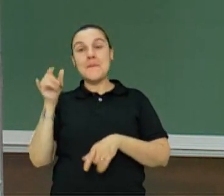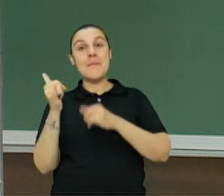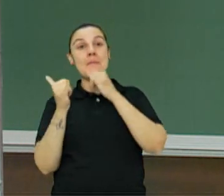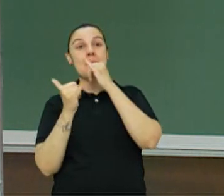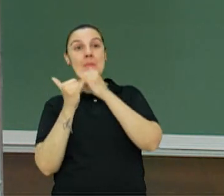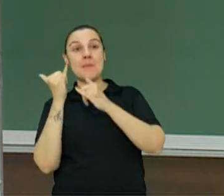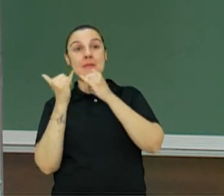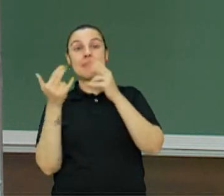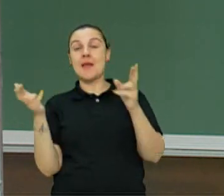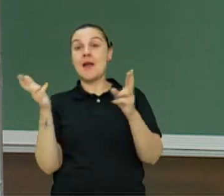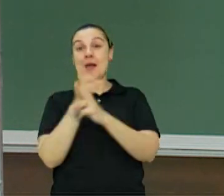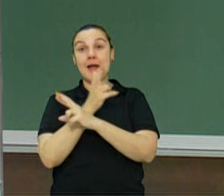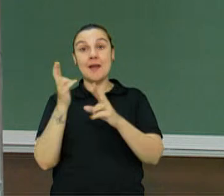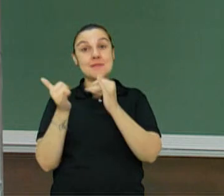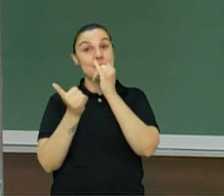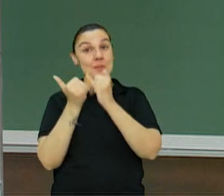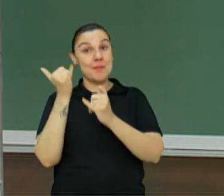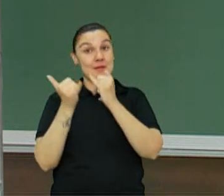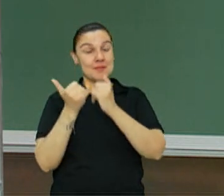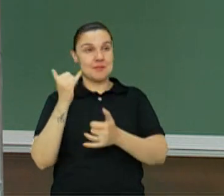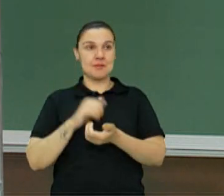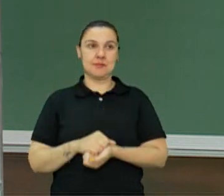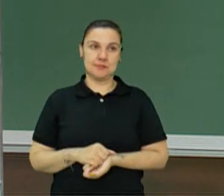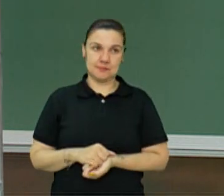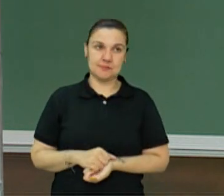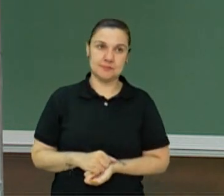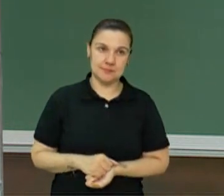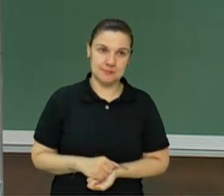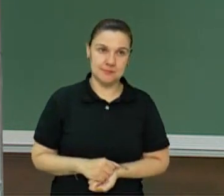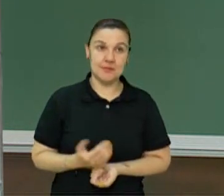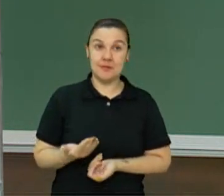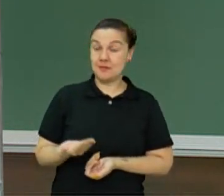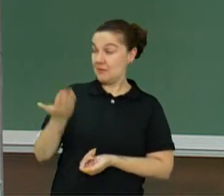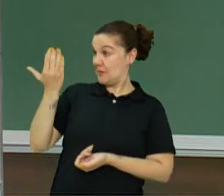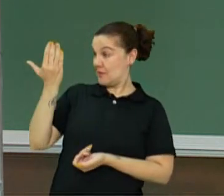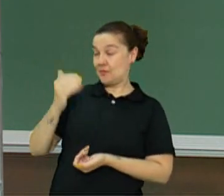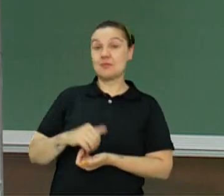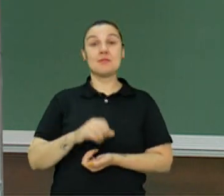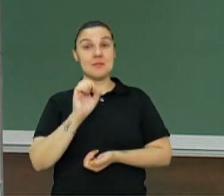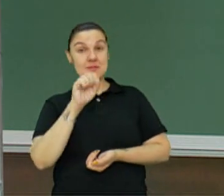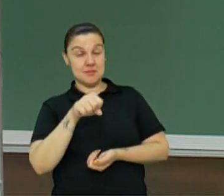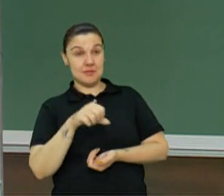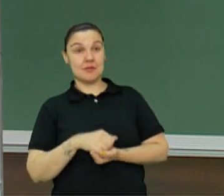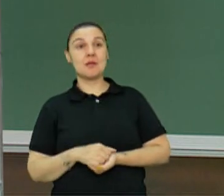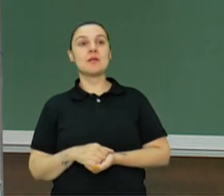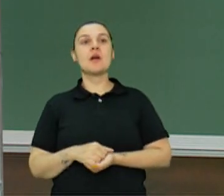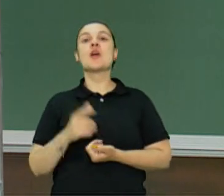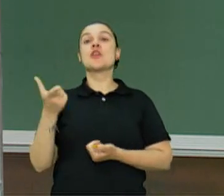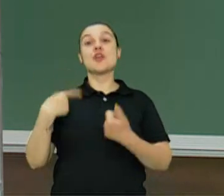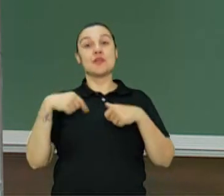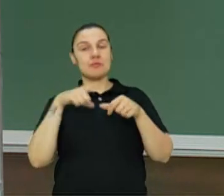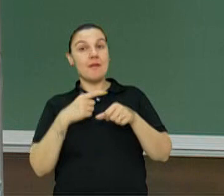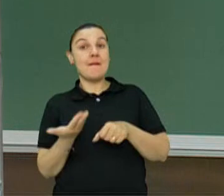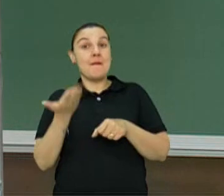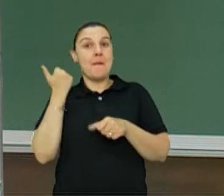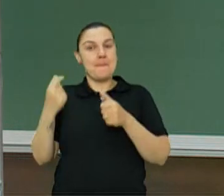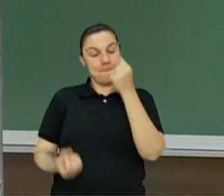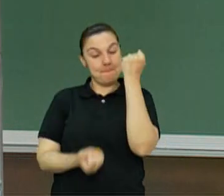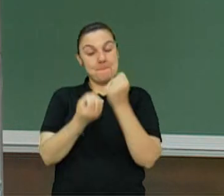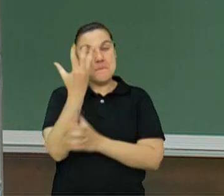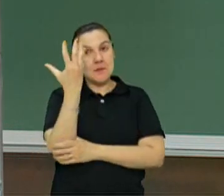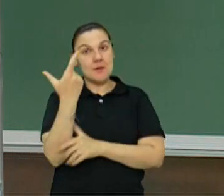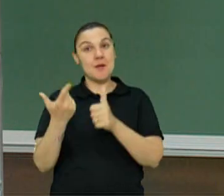uma relação de similaridade. E uma coisa que nos mostra nessa árvore que, sim, nós temos um ancestral comum.